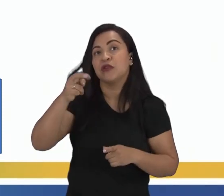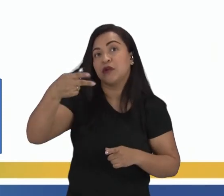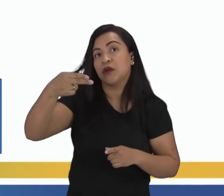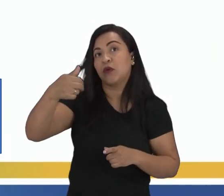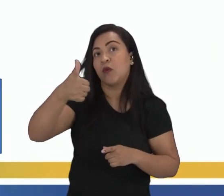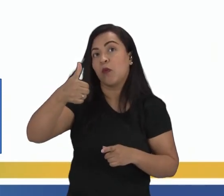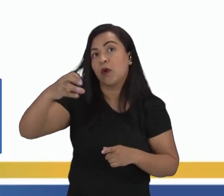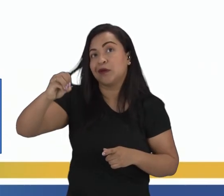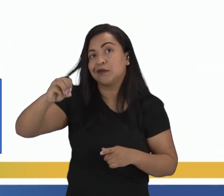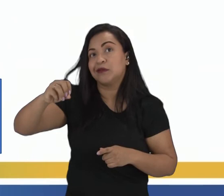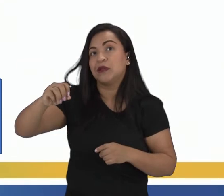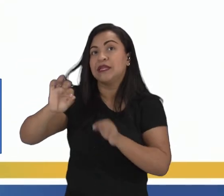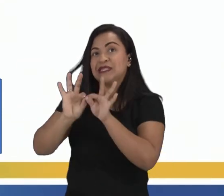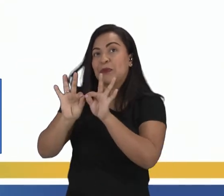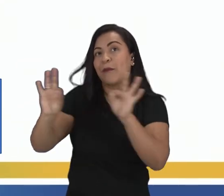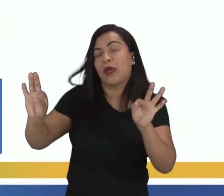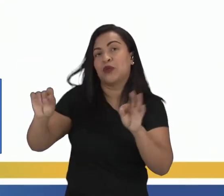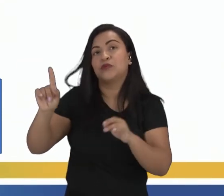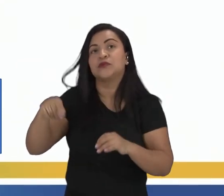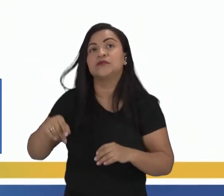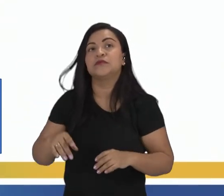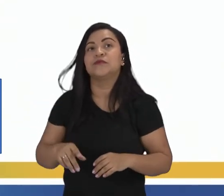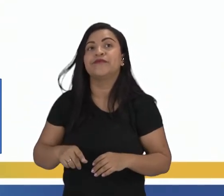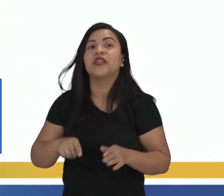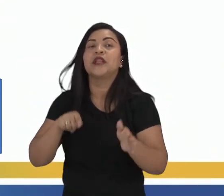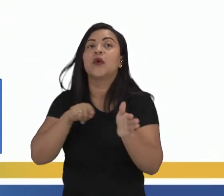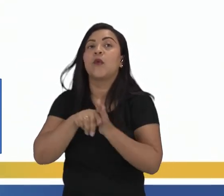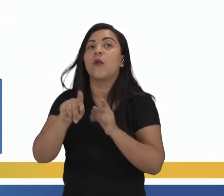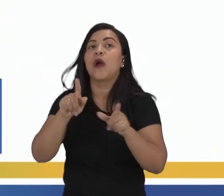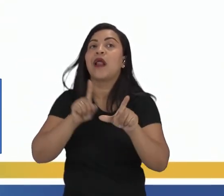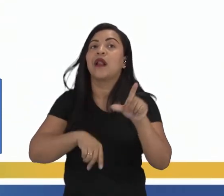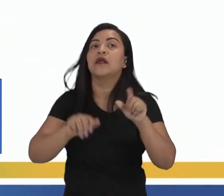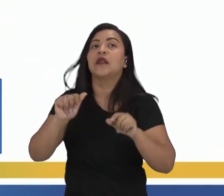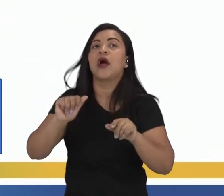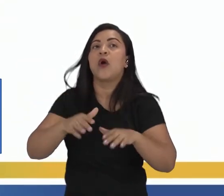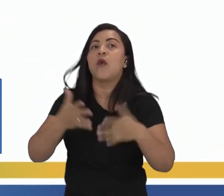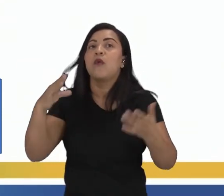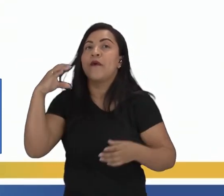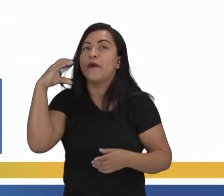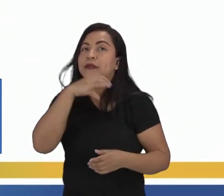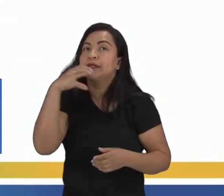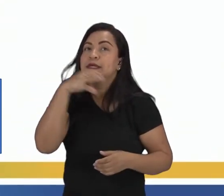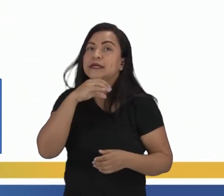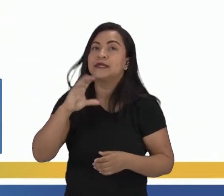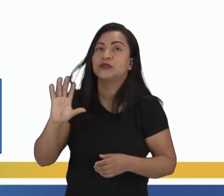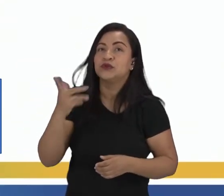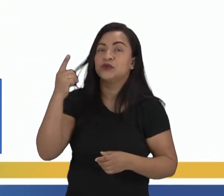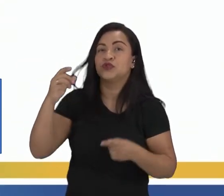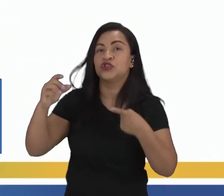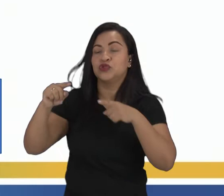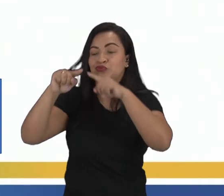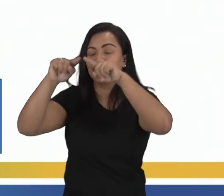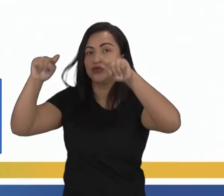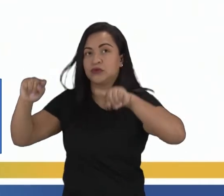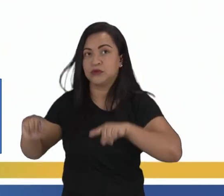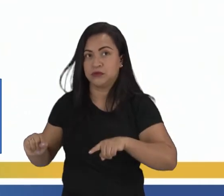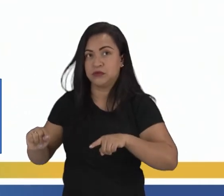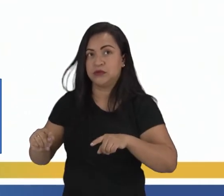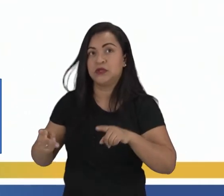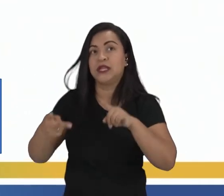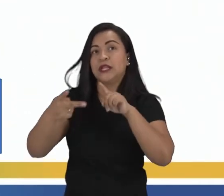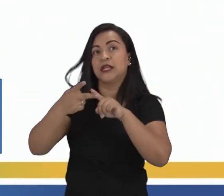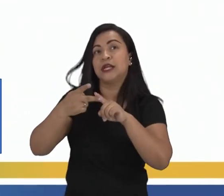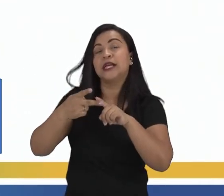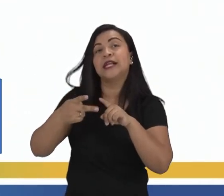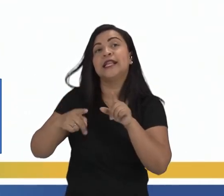então, letra A, qual a aceleração adquirida pelos caixotes? Letra B, determine os pares